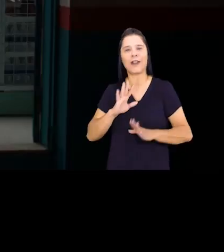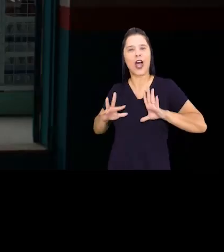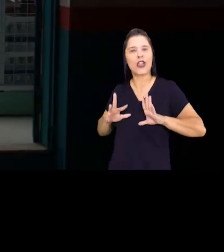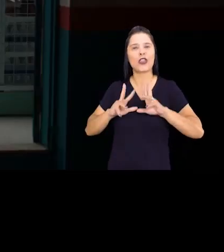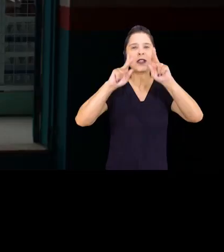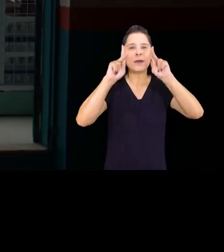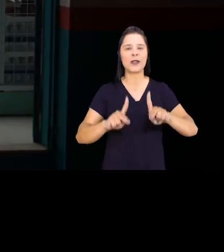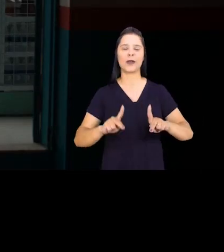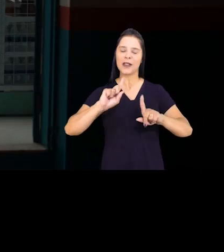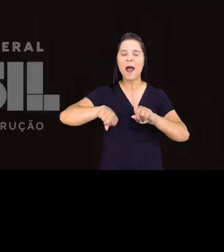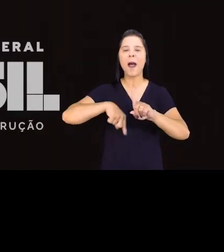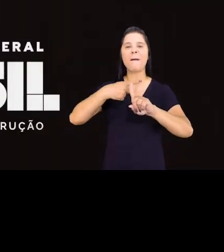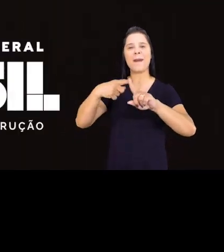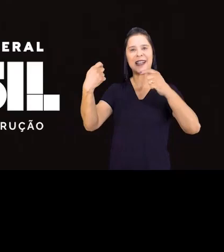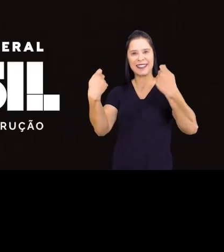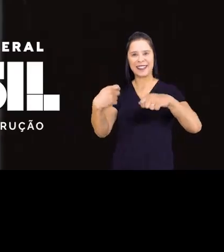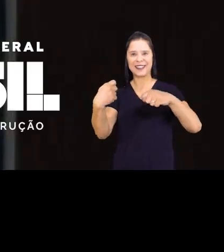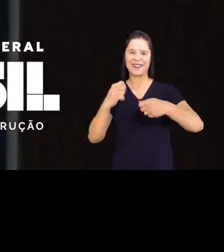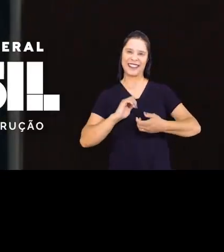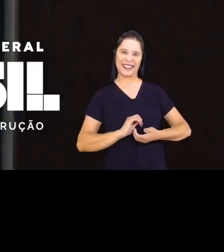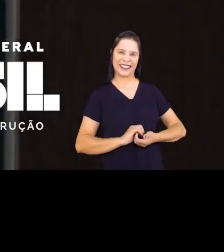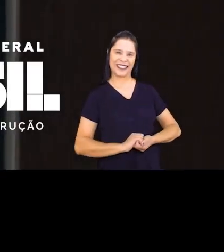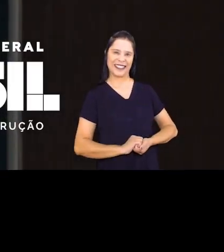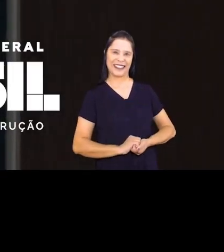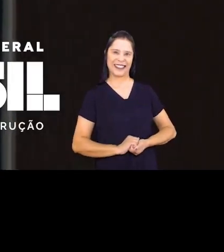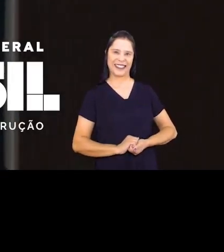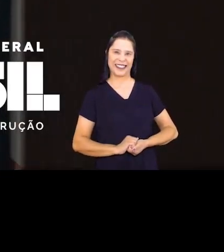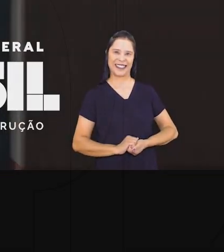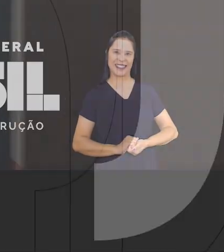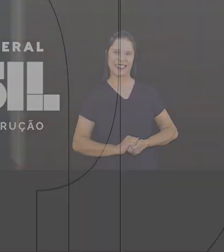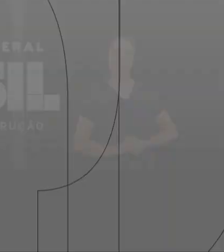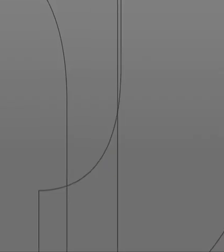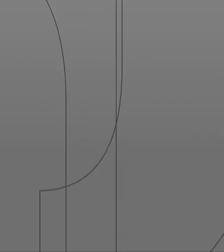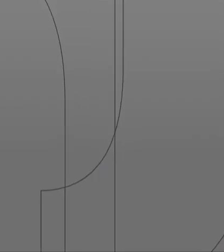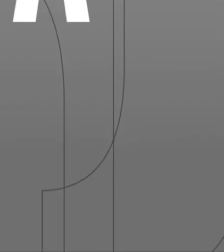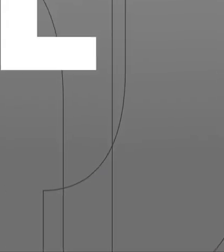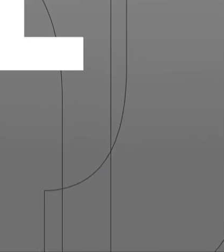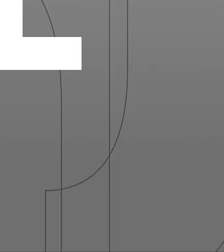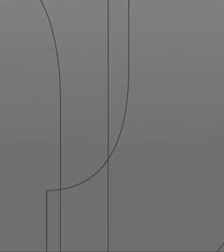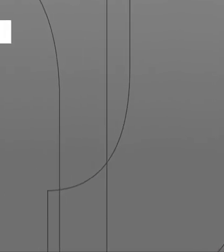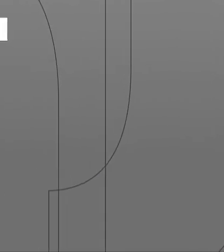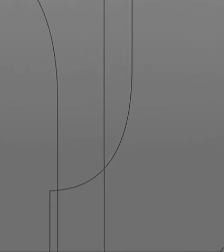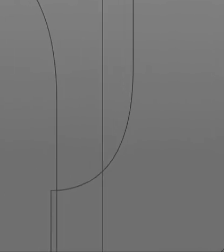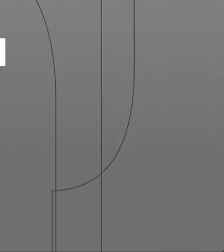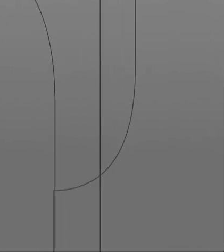Farmácia Popular. Medicamentos gratuitos para quem mais precisa.